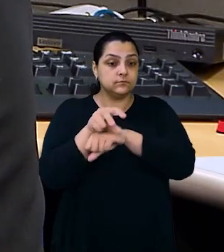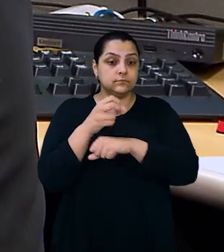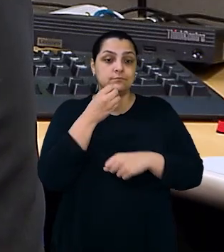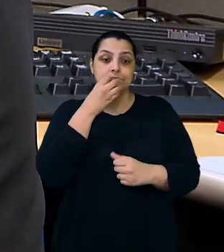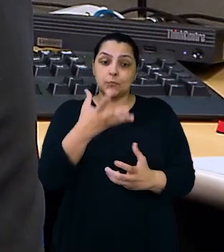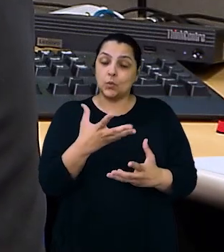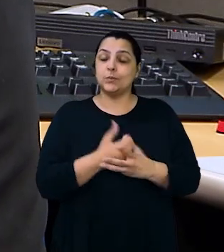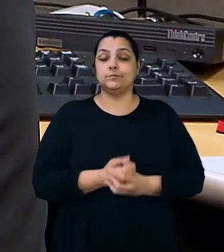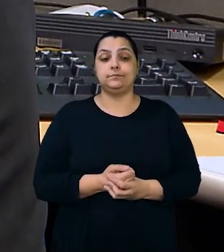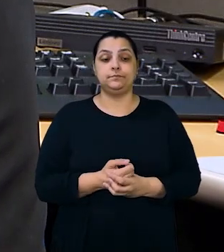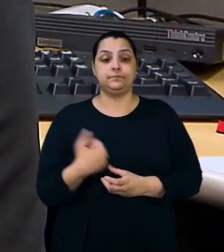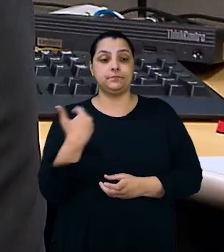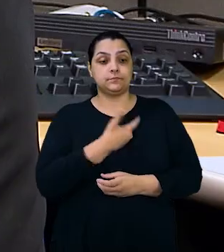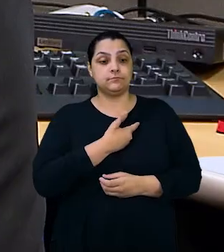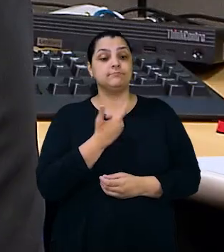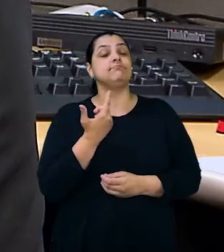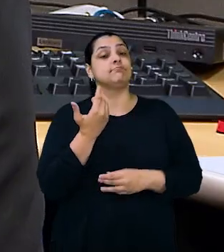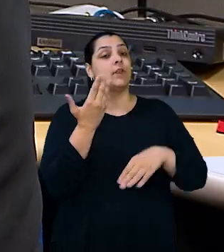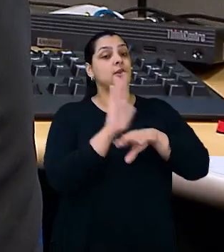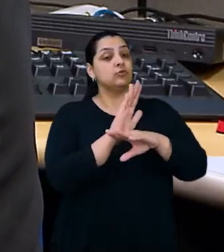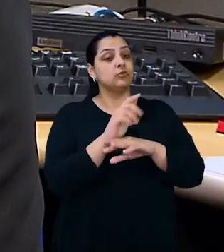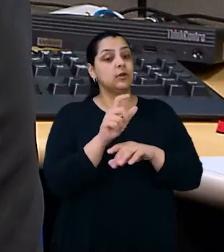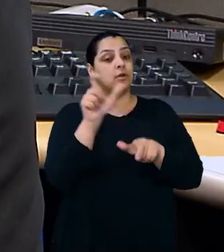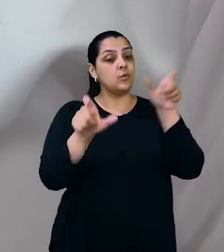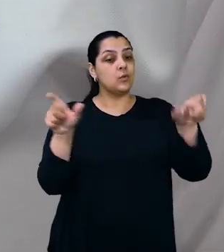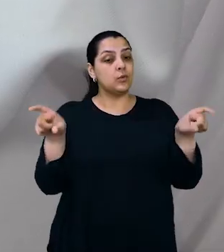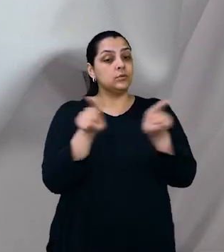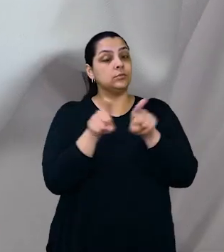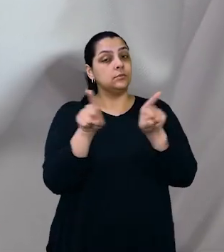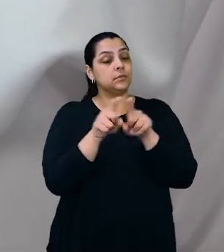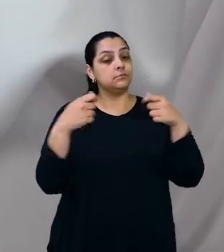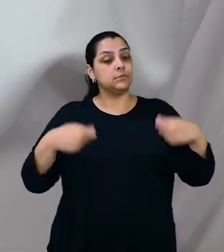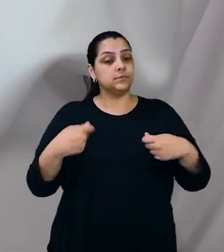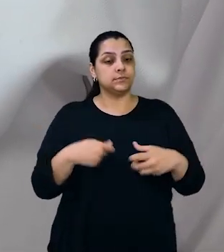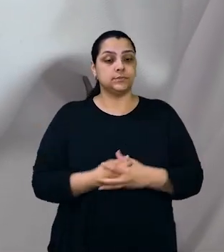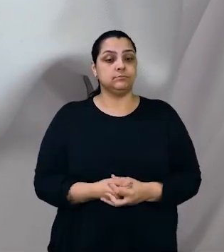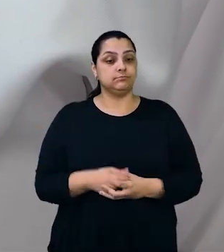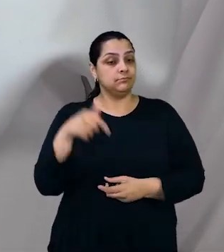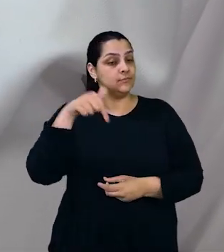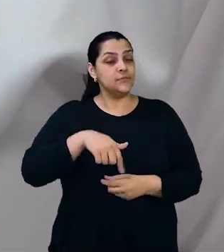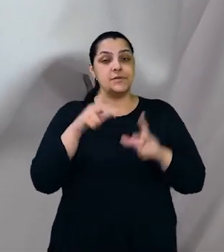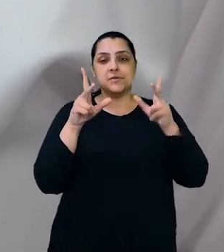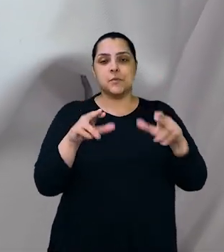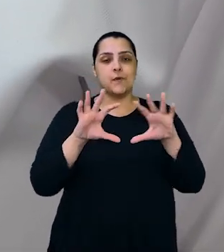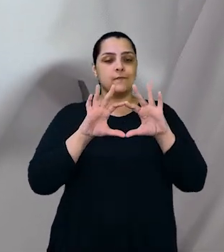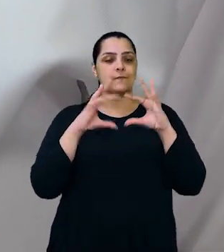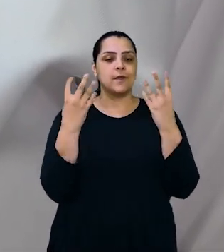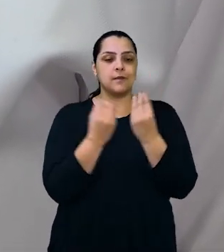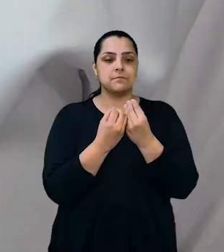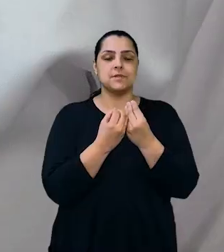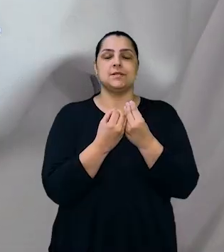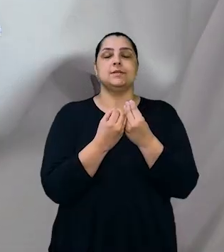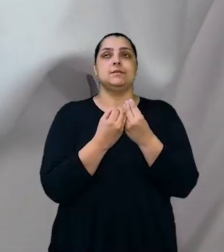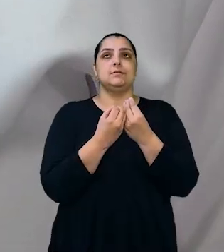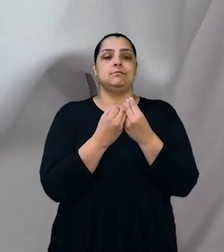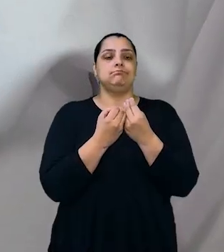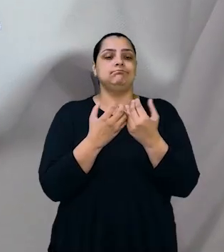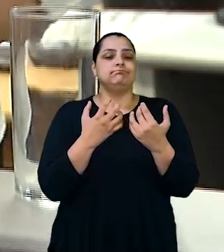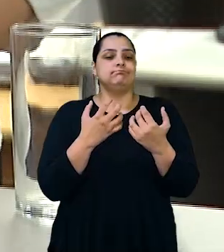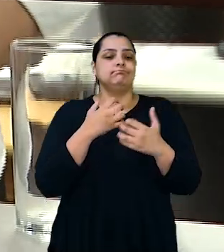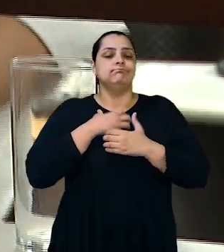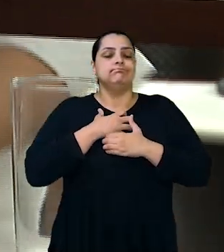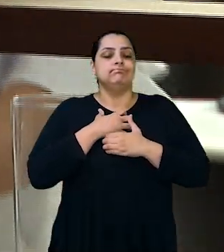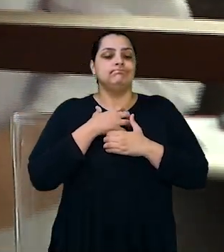bom, para a gente ajudar o próximo também que está precisando. Aqui é como se fosse uma família.